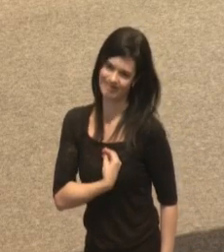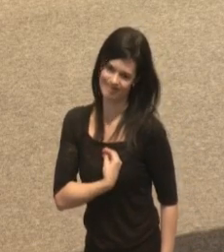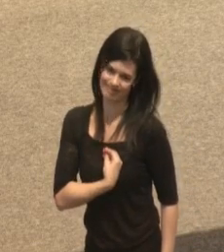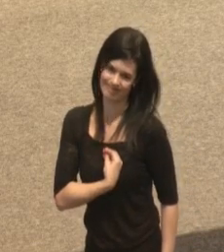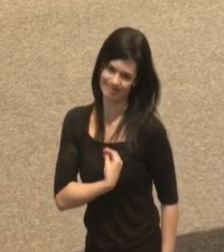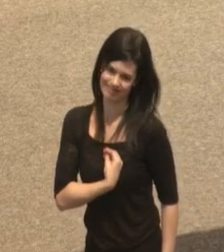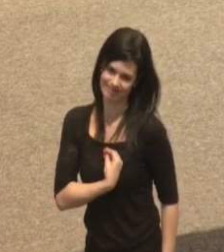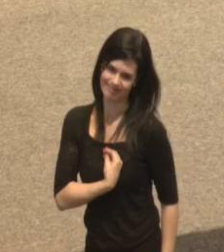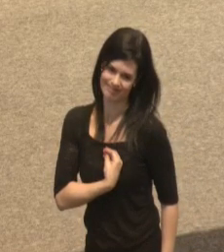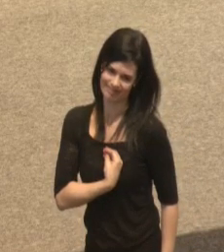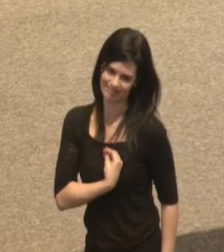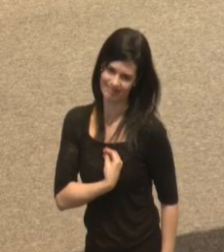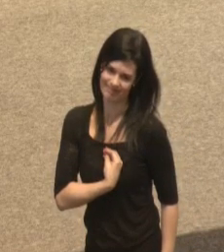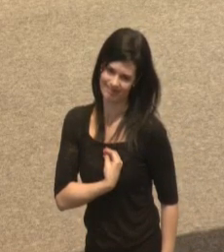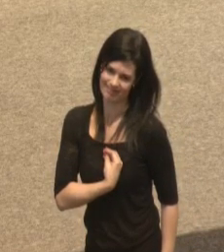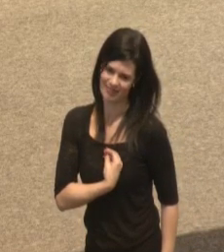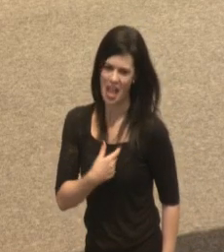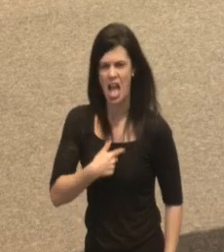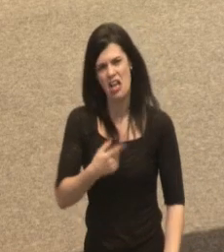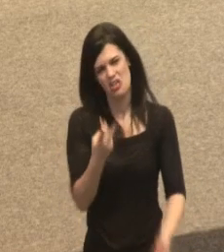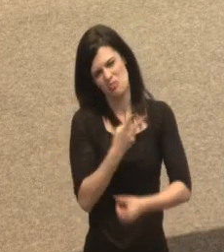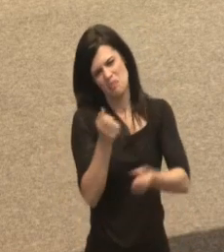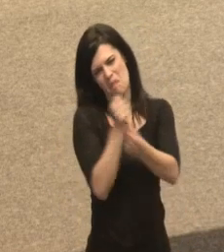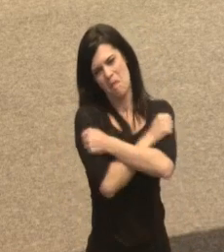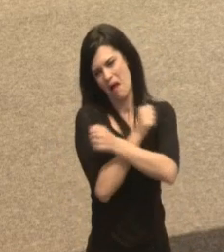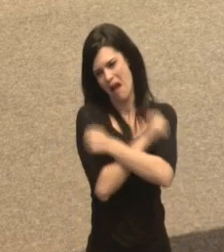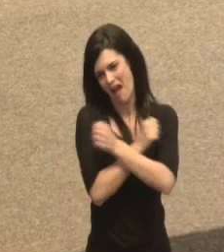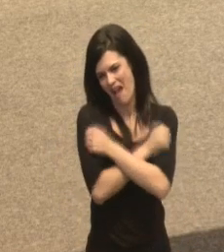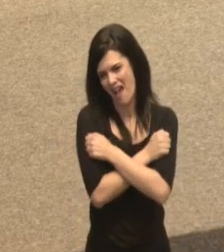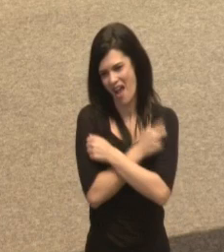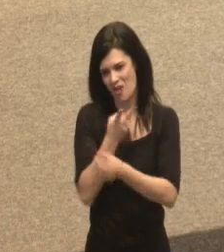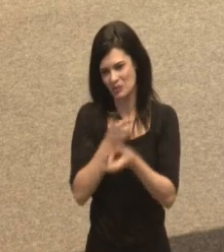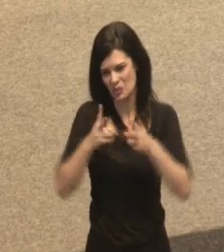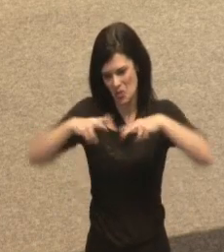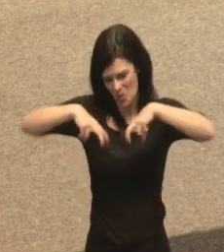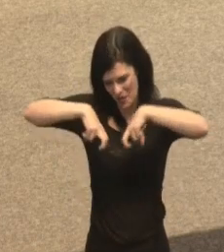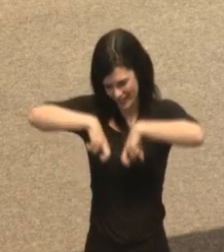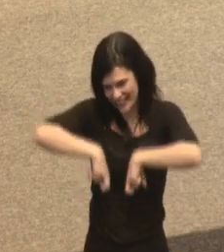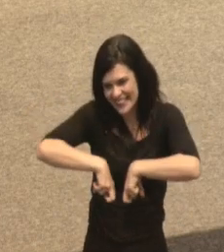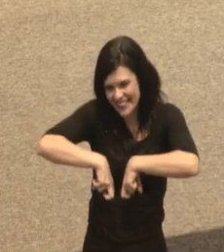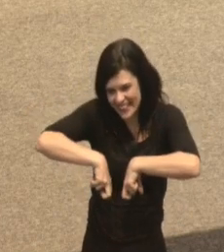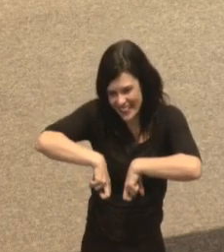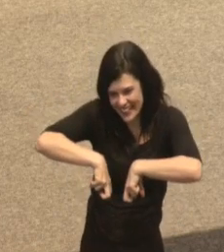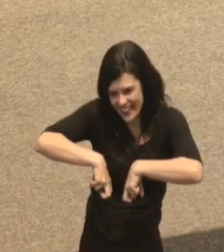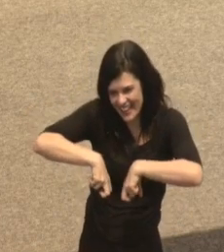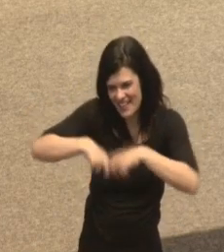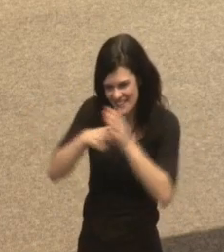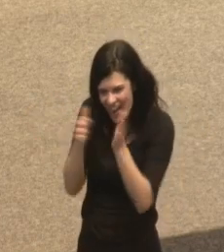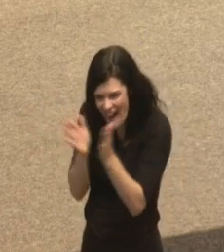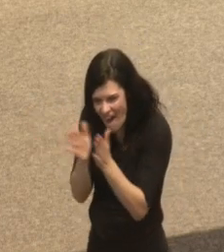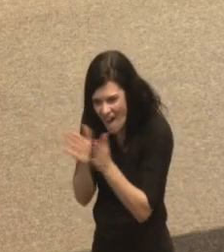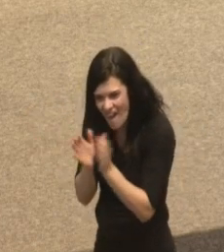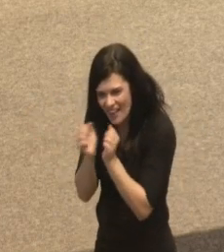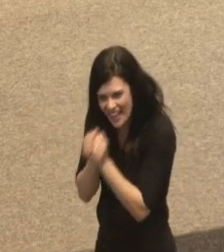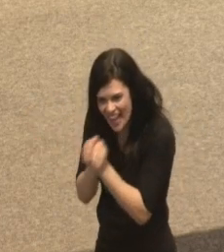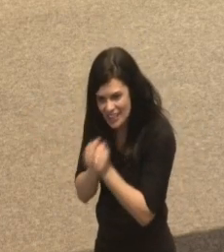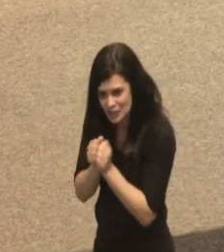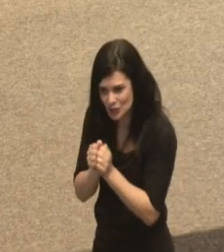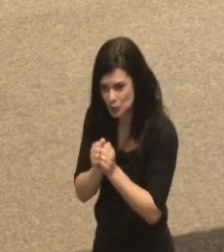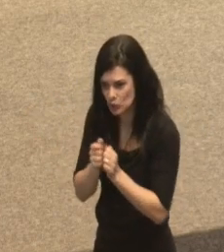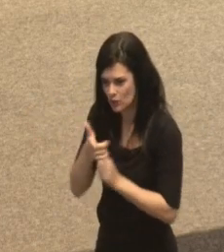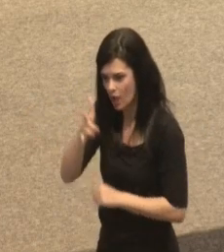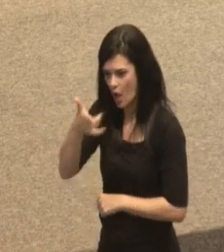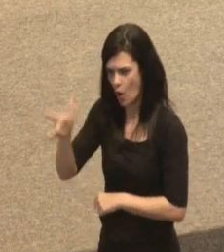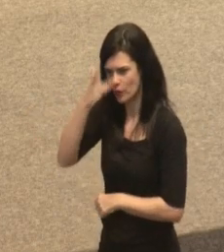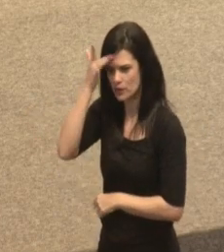essa foi a senha. Aí eu me abracei com ele, nos ajoelhamos, o pessoal da equipe ficou assustado, estava todo mundo apreensivo ali olhando, o que